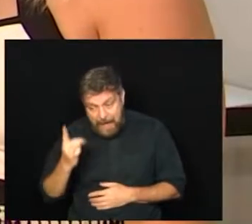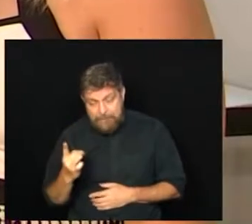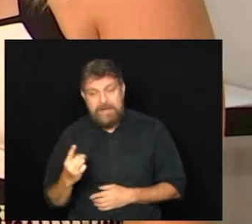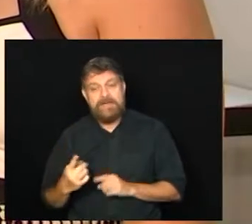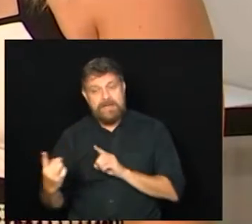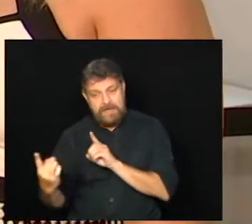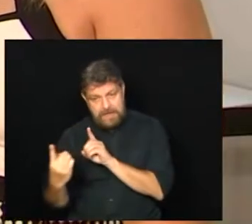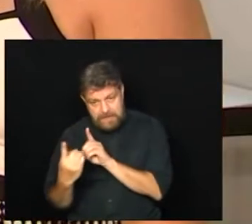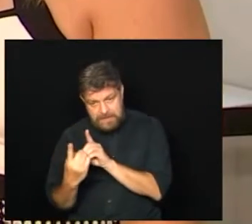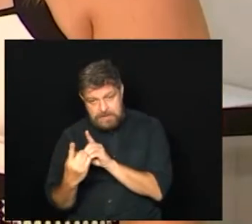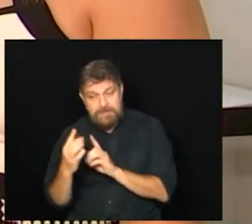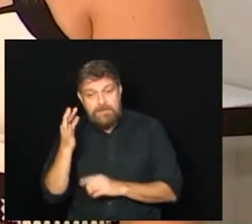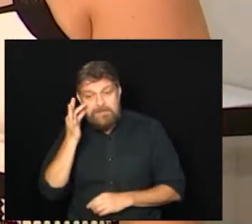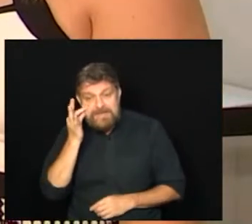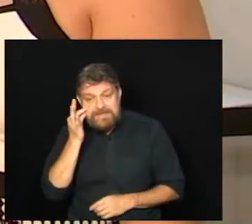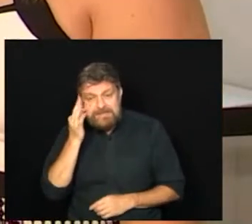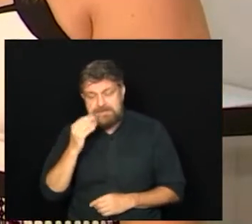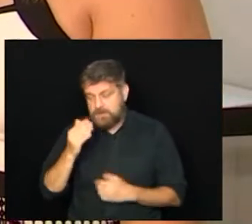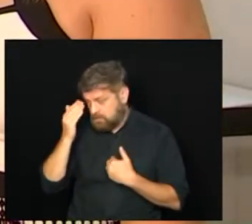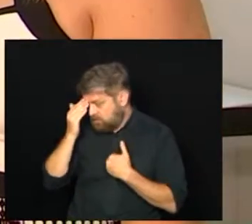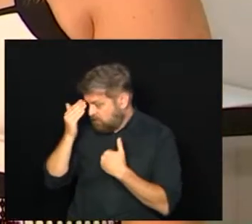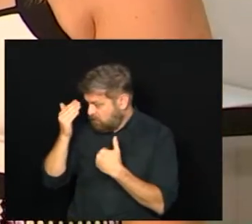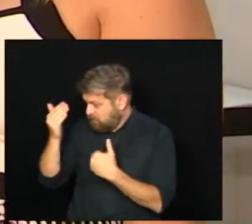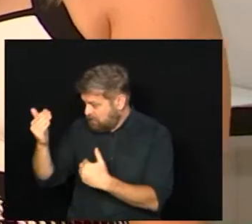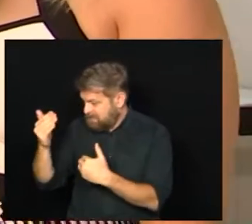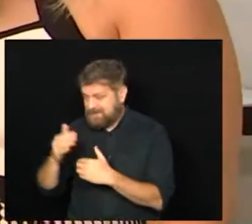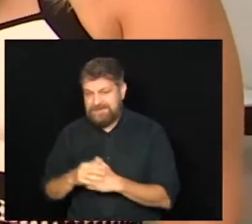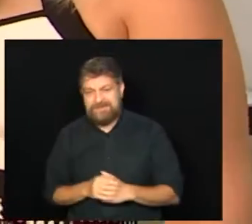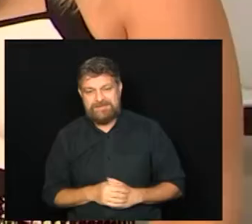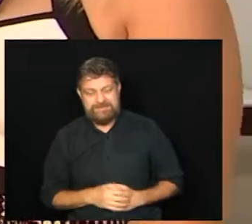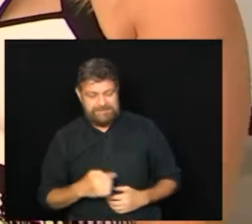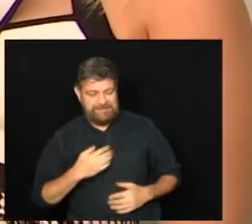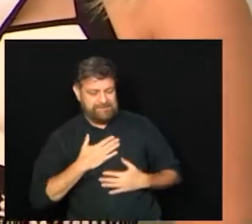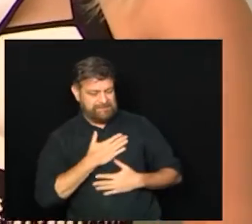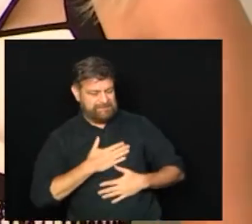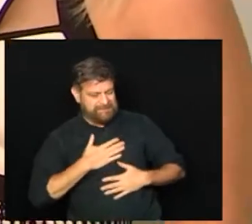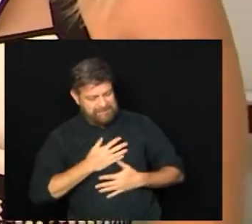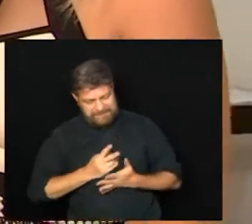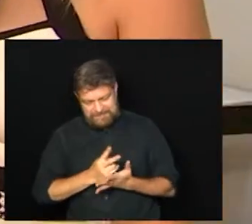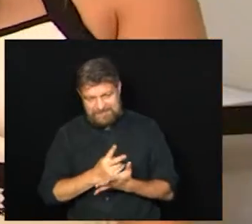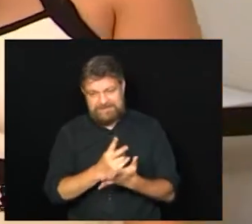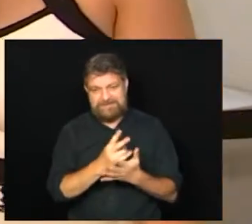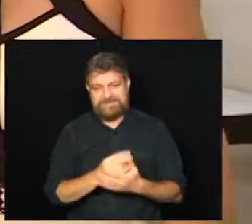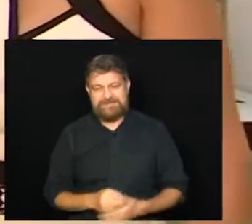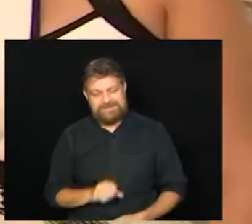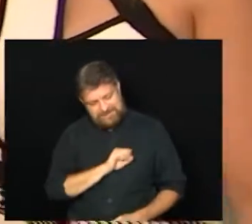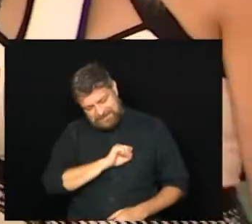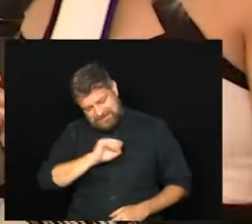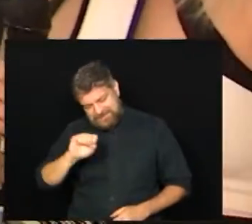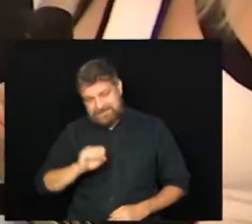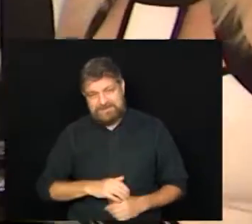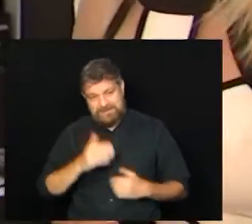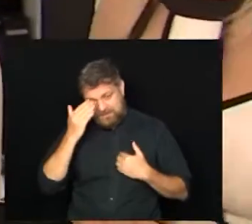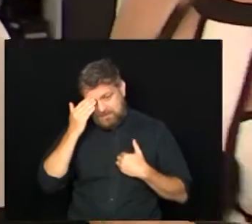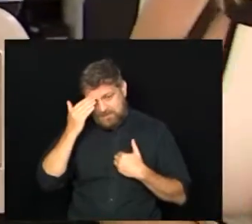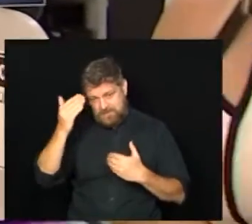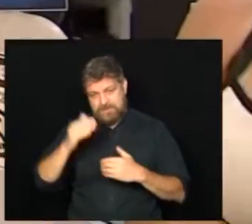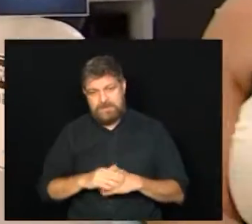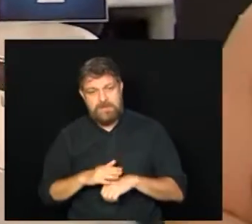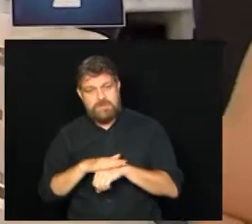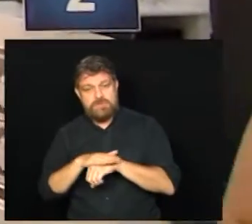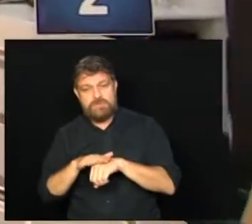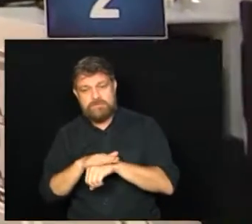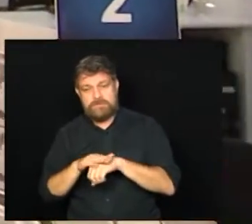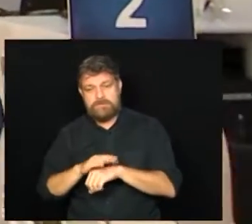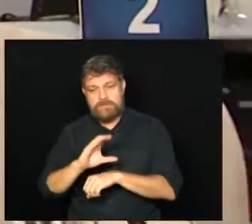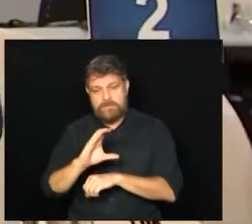Valeu, Camila, muito obrigado pela sua participação com a gente aqui, tá bom? Eu que agradeço sempre, André. Valeu, muito obrigado. A gente conversou com a Camila, portanto, aí